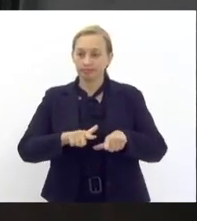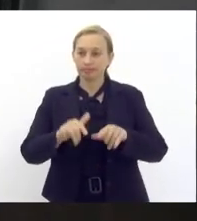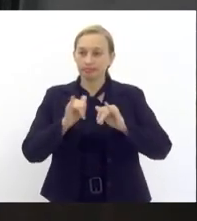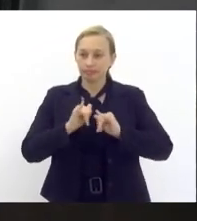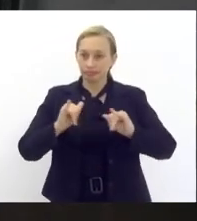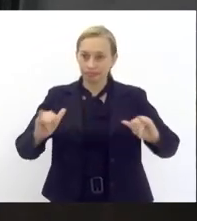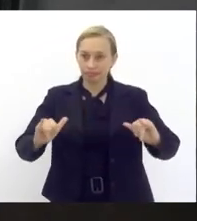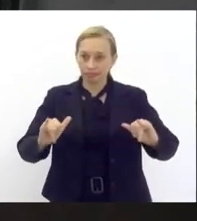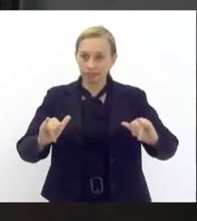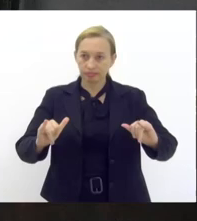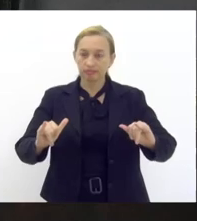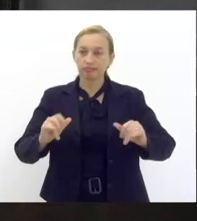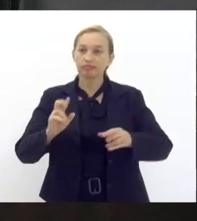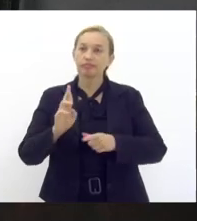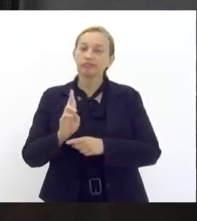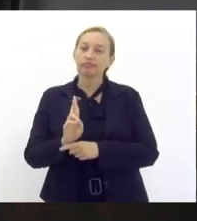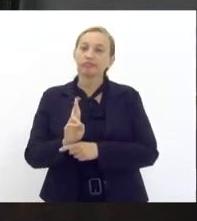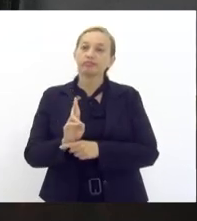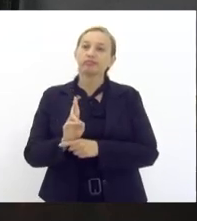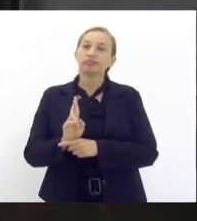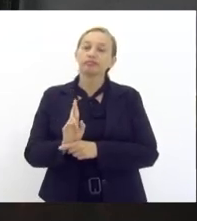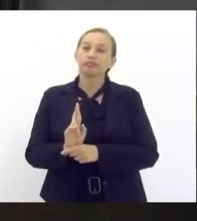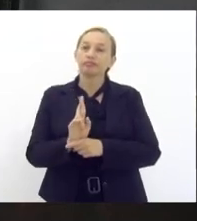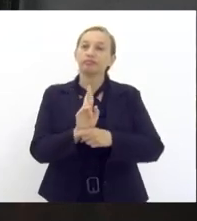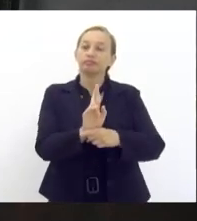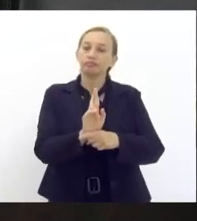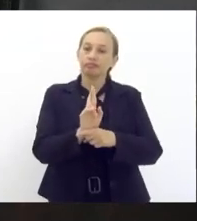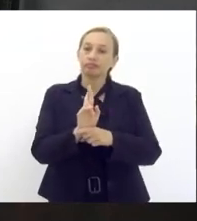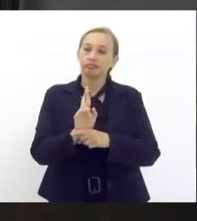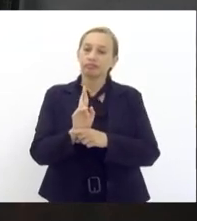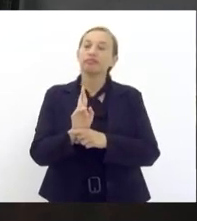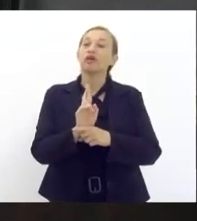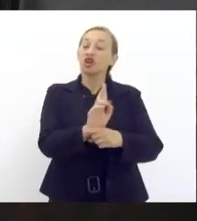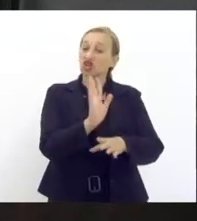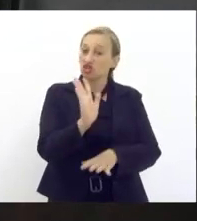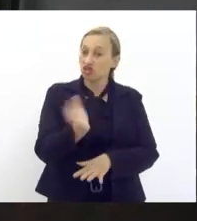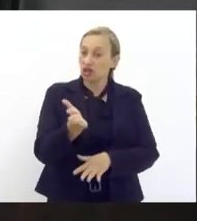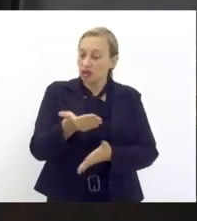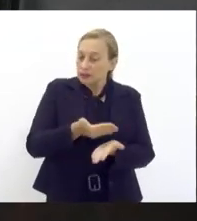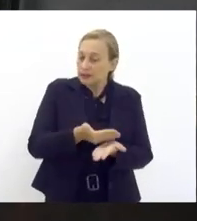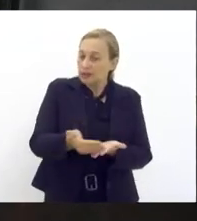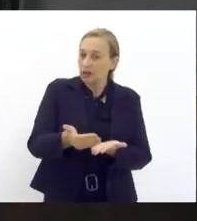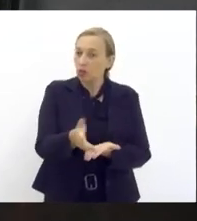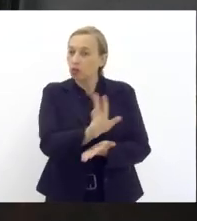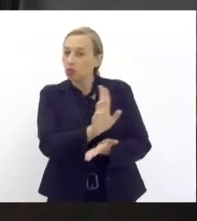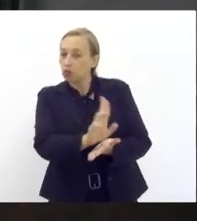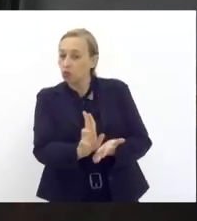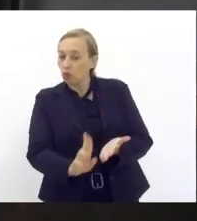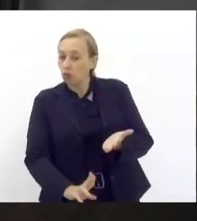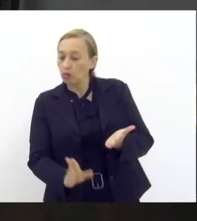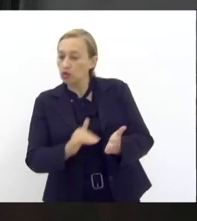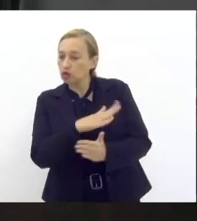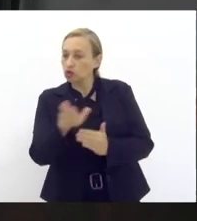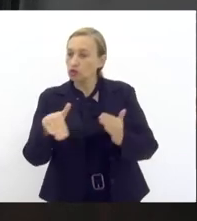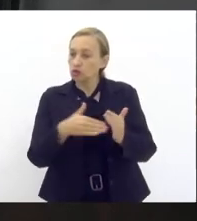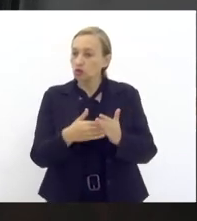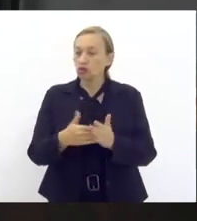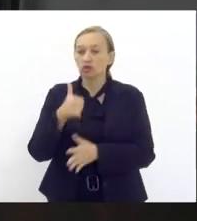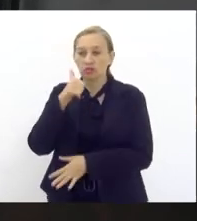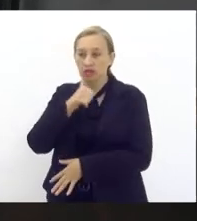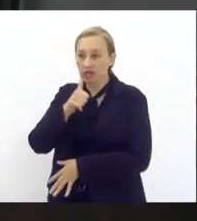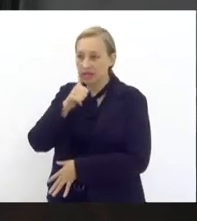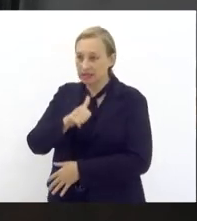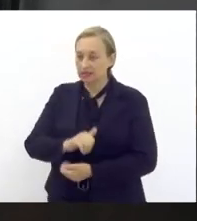essa procuradoria já desde então está aberta para a coautoria de toda a bancada